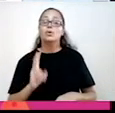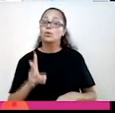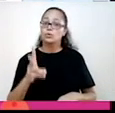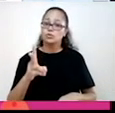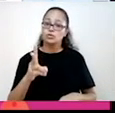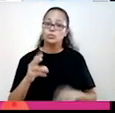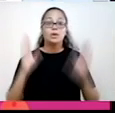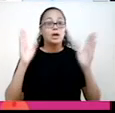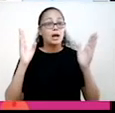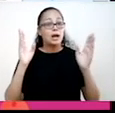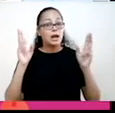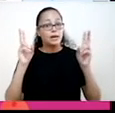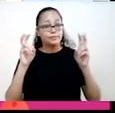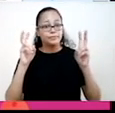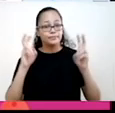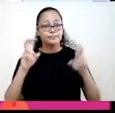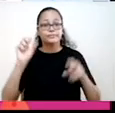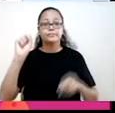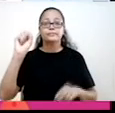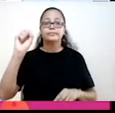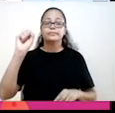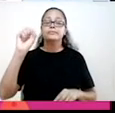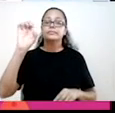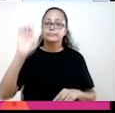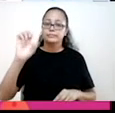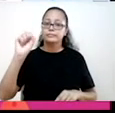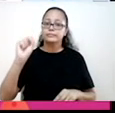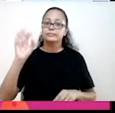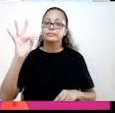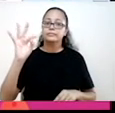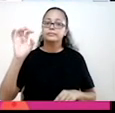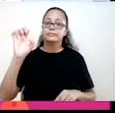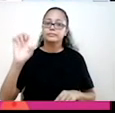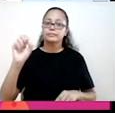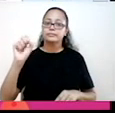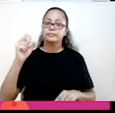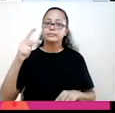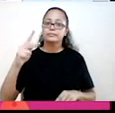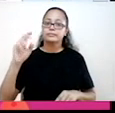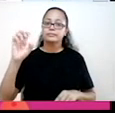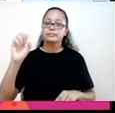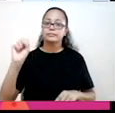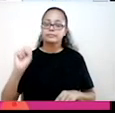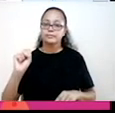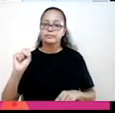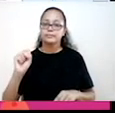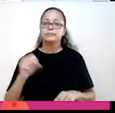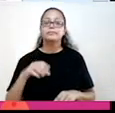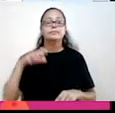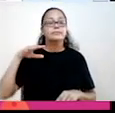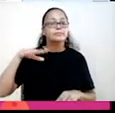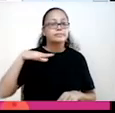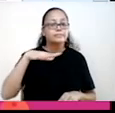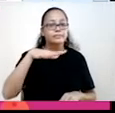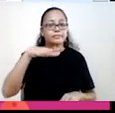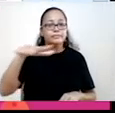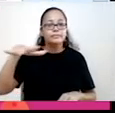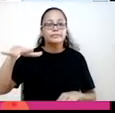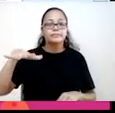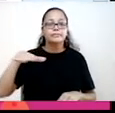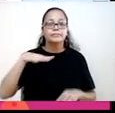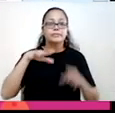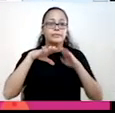Continuando, vamos falar agora dos estepes patagônicos, que fica aí na região da Patagônia, na Argentina. São planícies, né, e